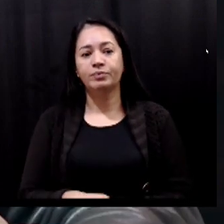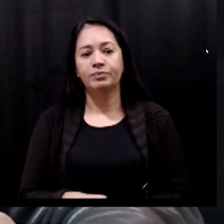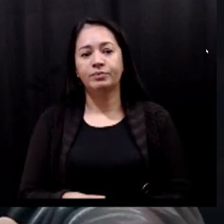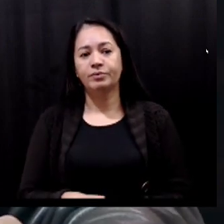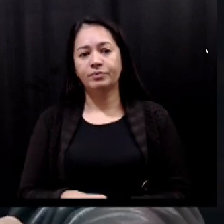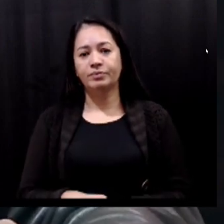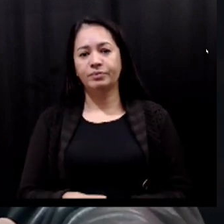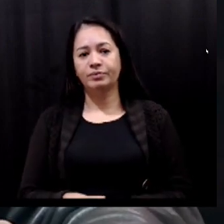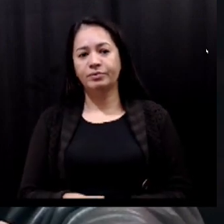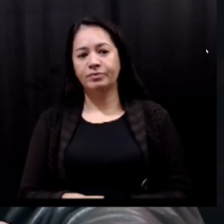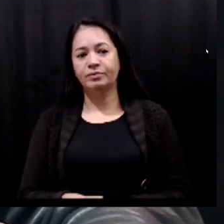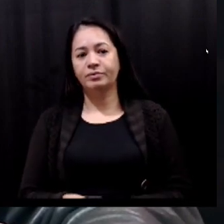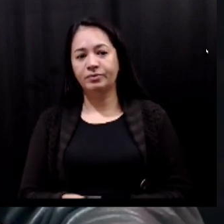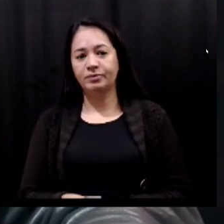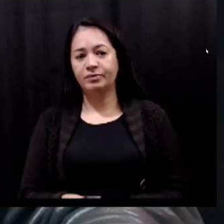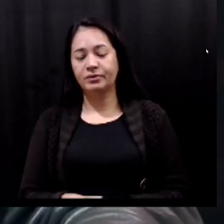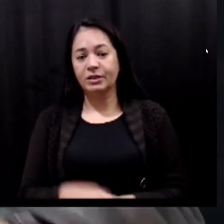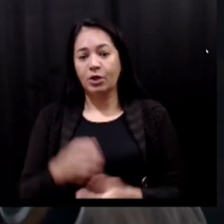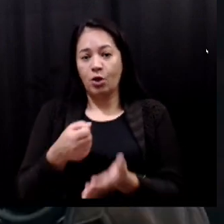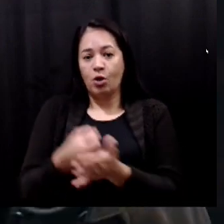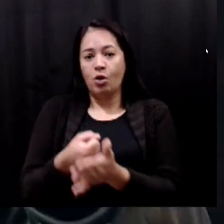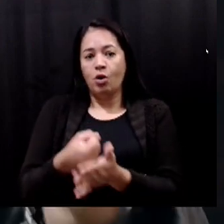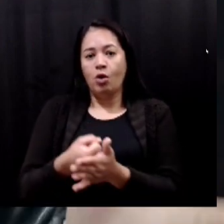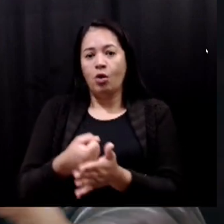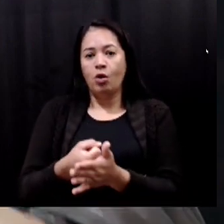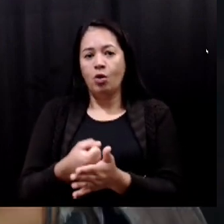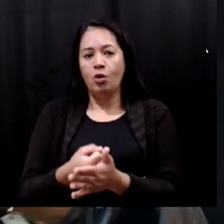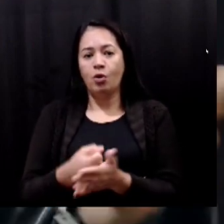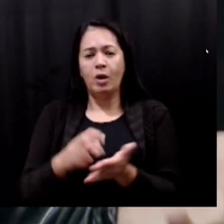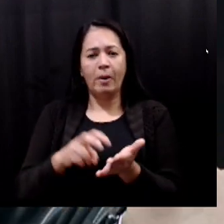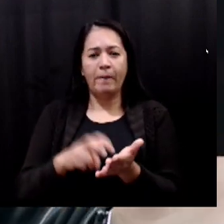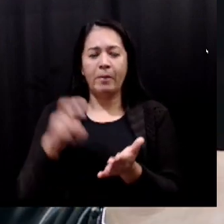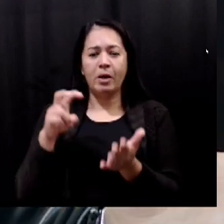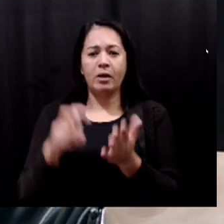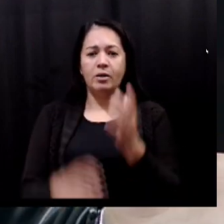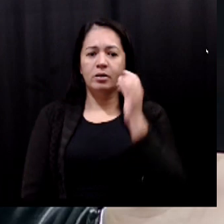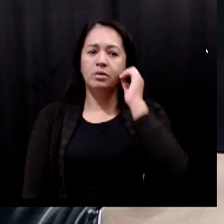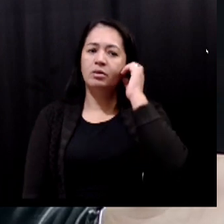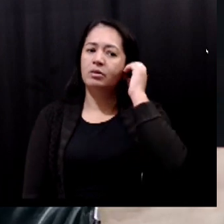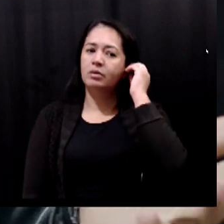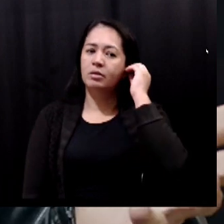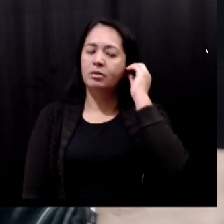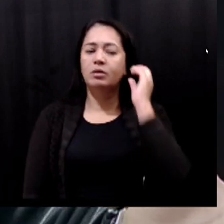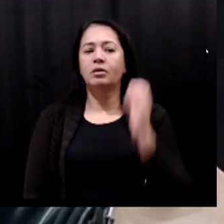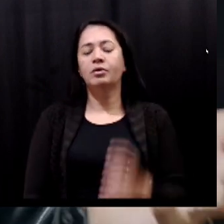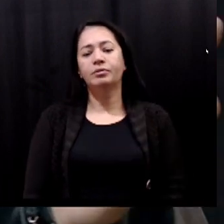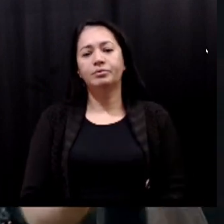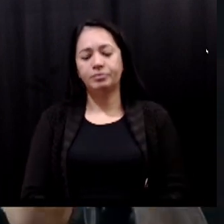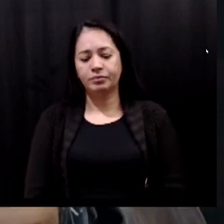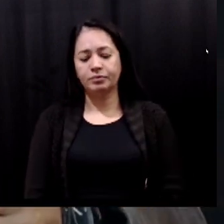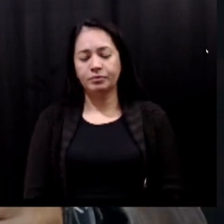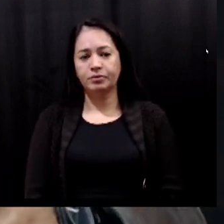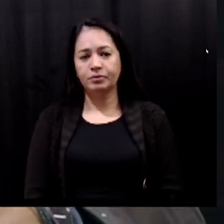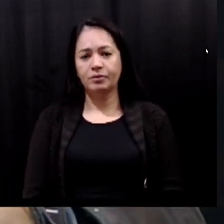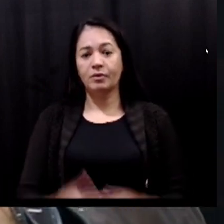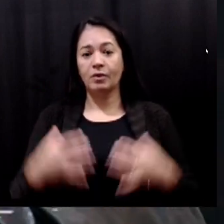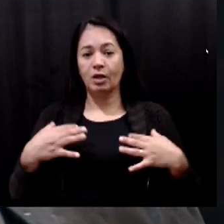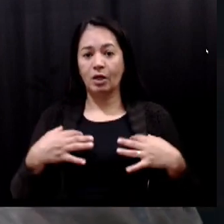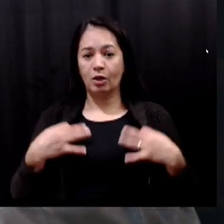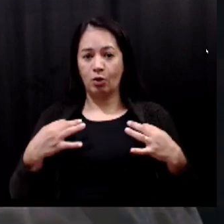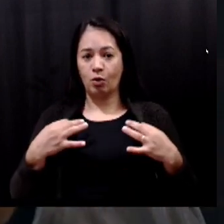grande exigência, né? Final da manhã, cuidado com vestimenta,